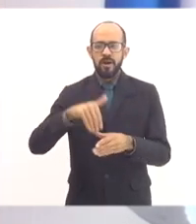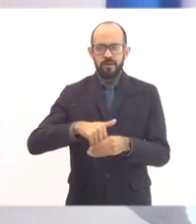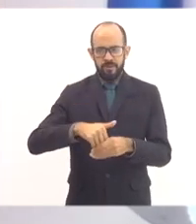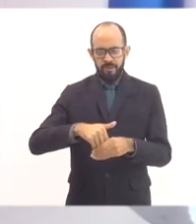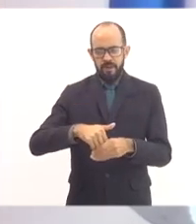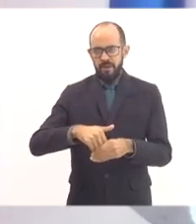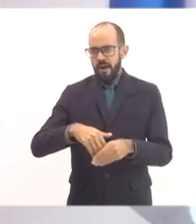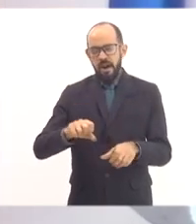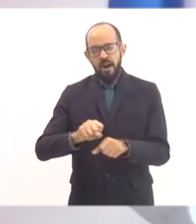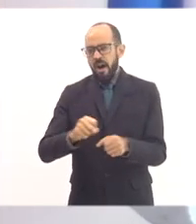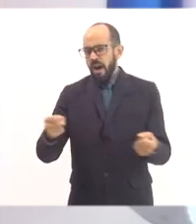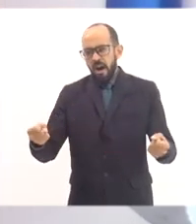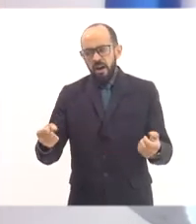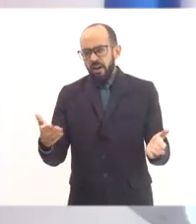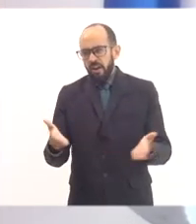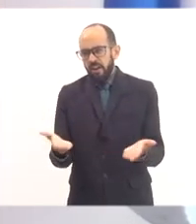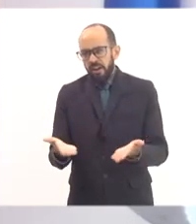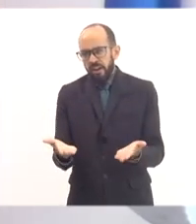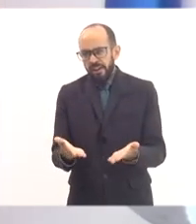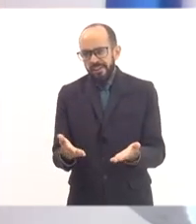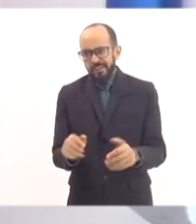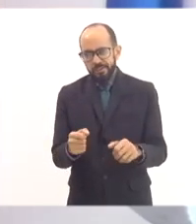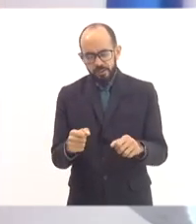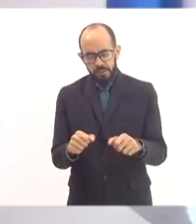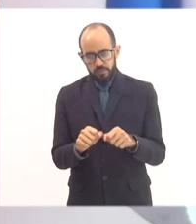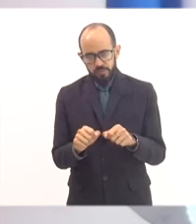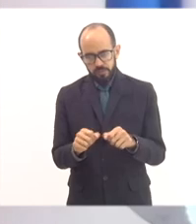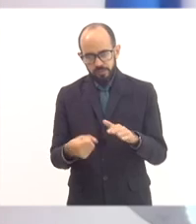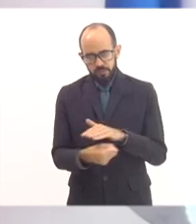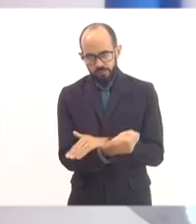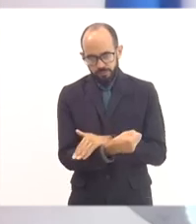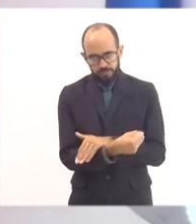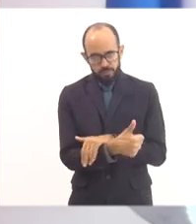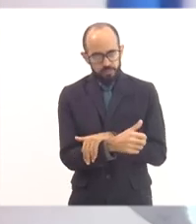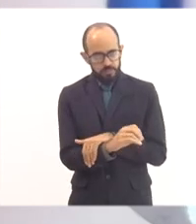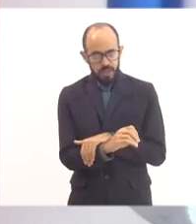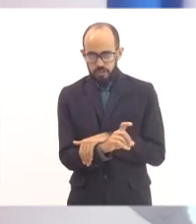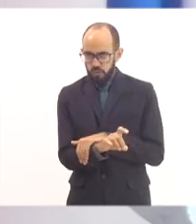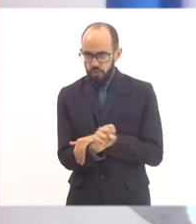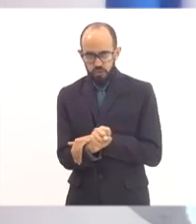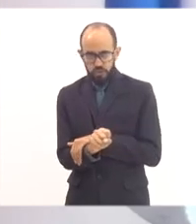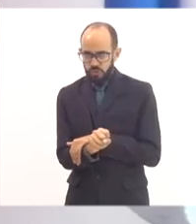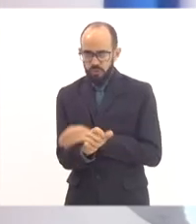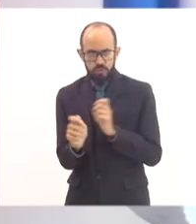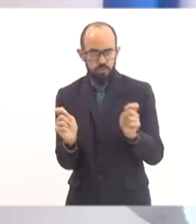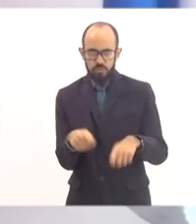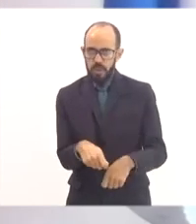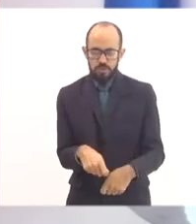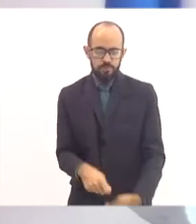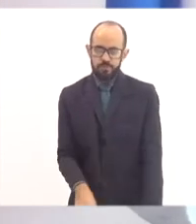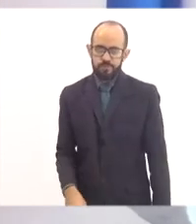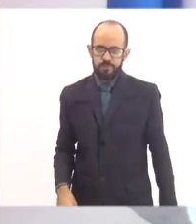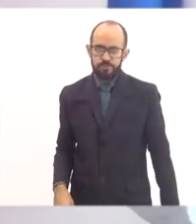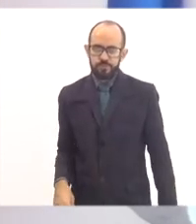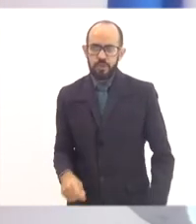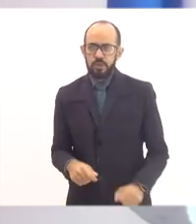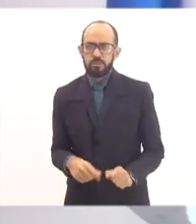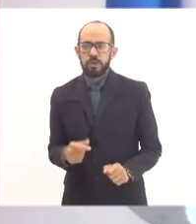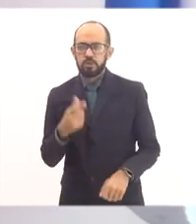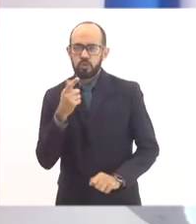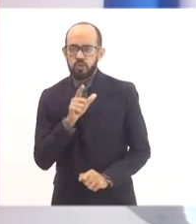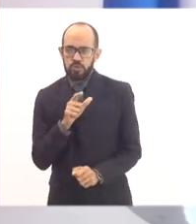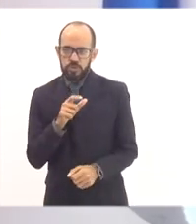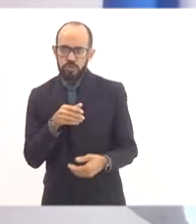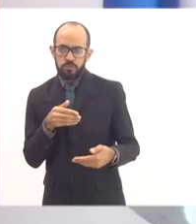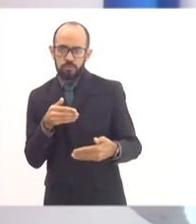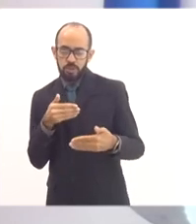Dificilmente não, é impossível promover o chamamento em menos de 10 dias, porque efetivamente precisa até chegar... Para vocês